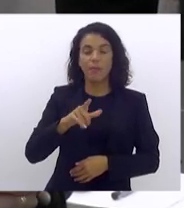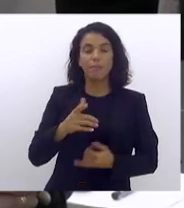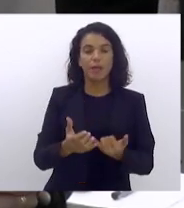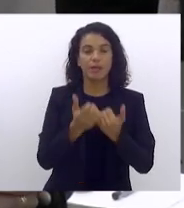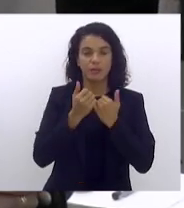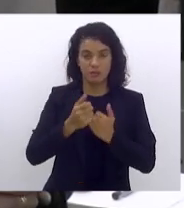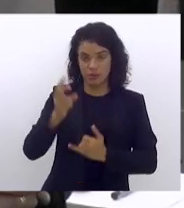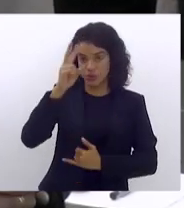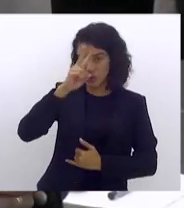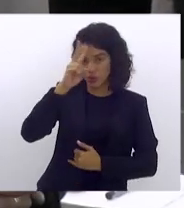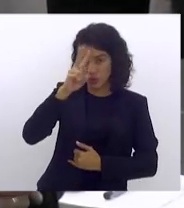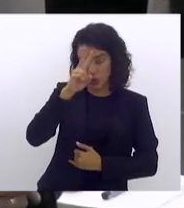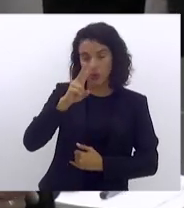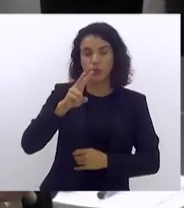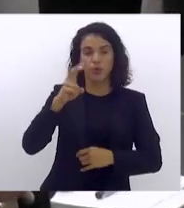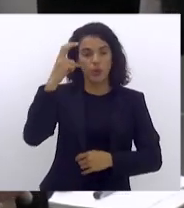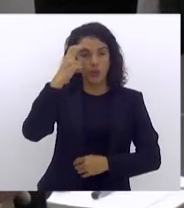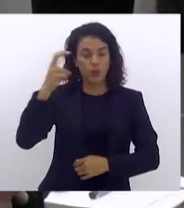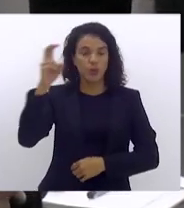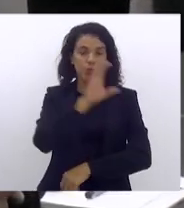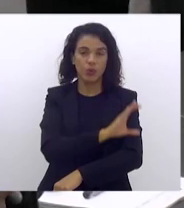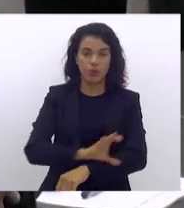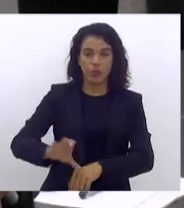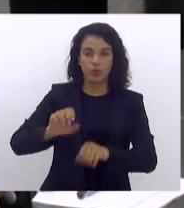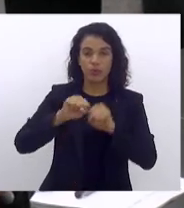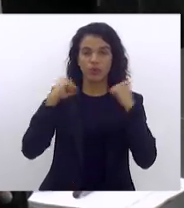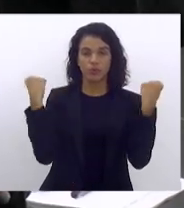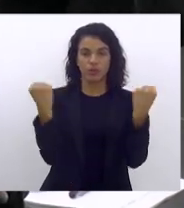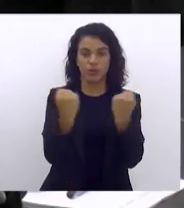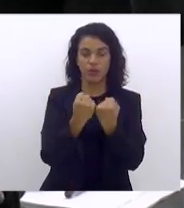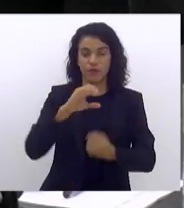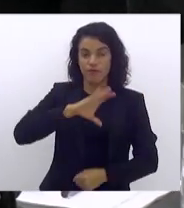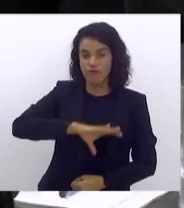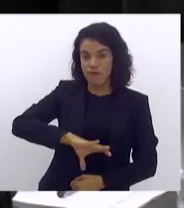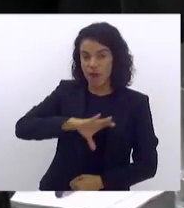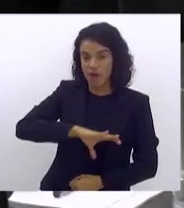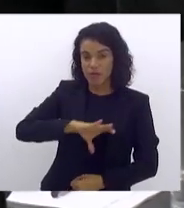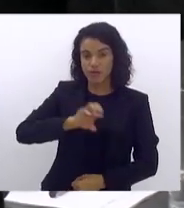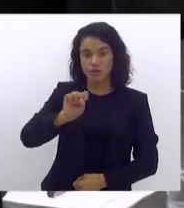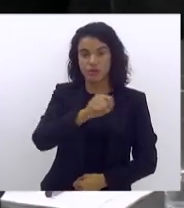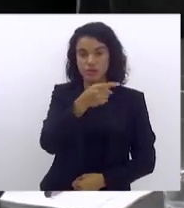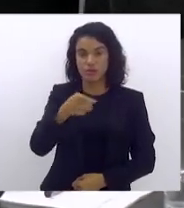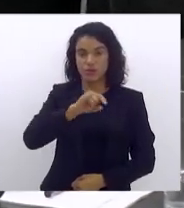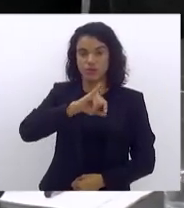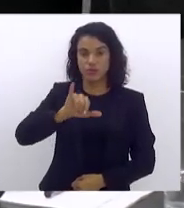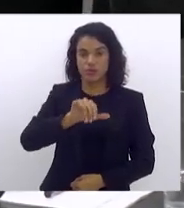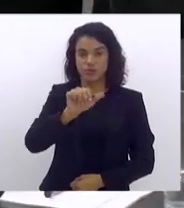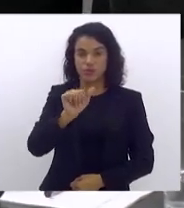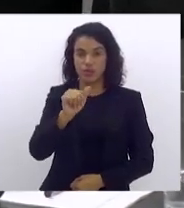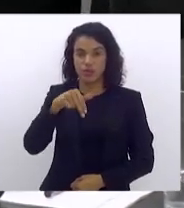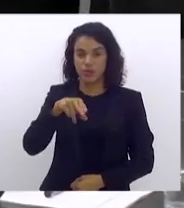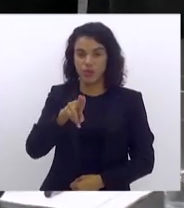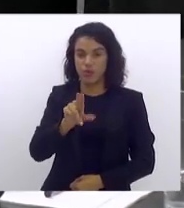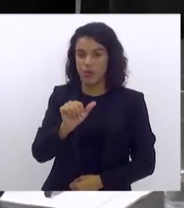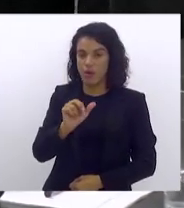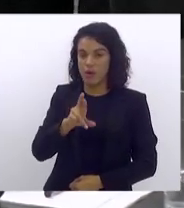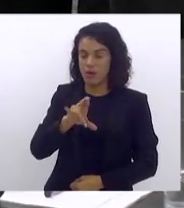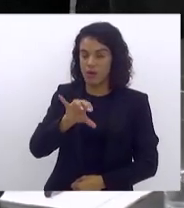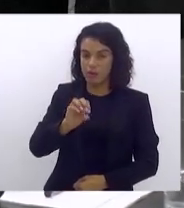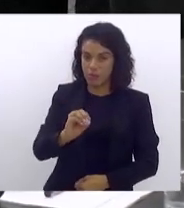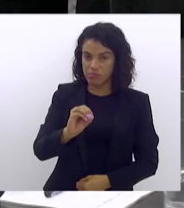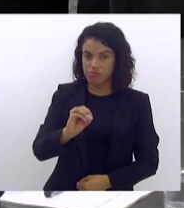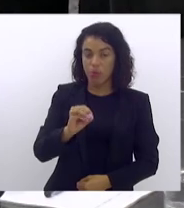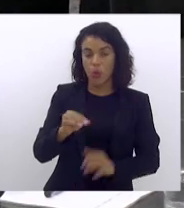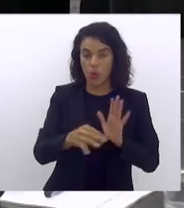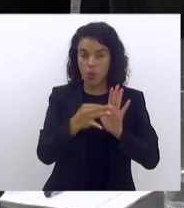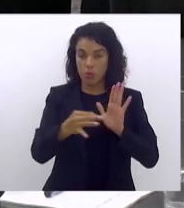cultural e turístico do Estado do Rio de Janeiro o Estádio Vasco da Gama São Januário. O parecer é meu,